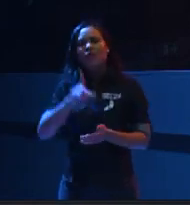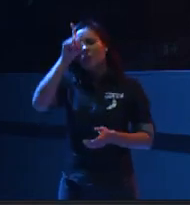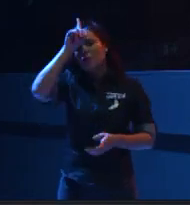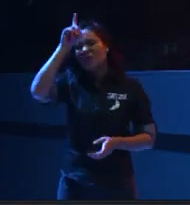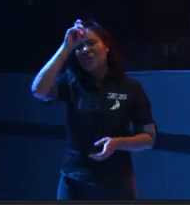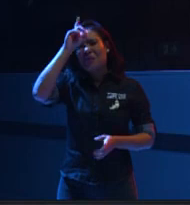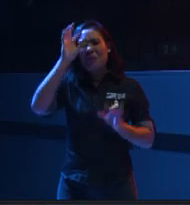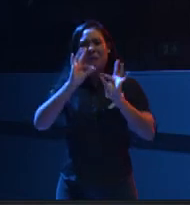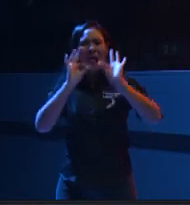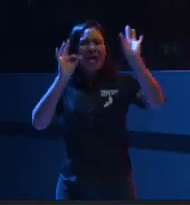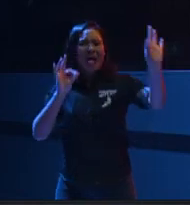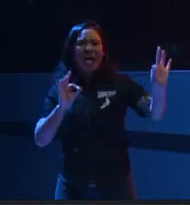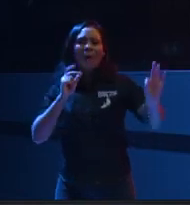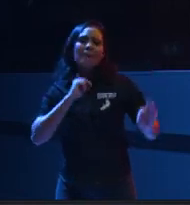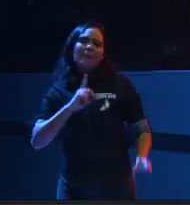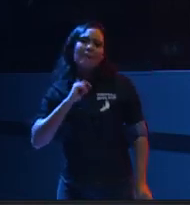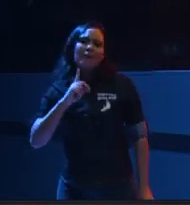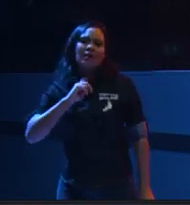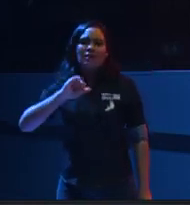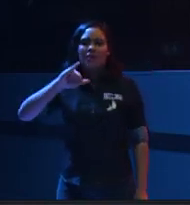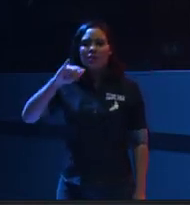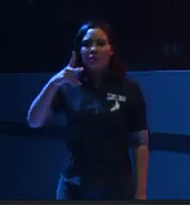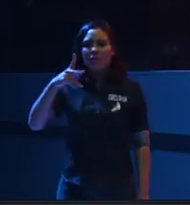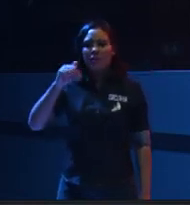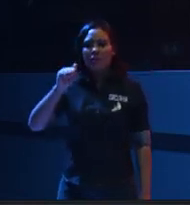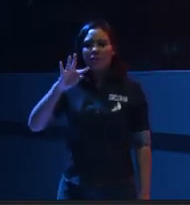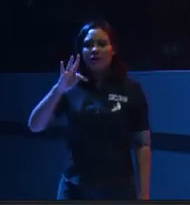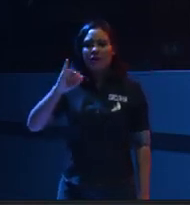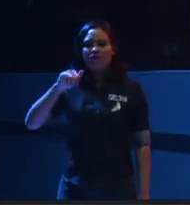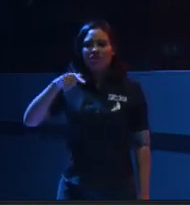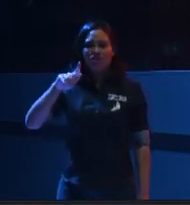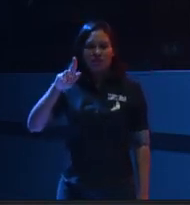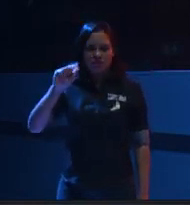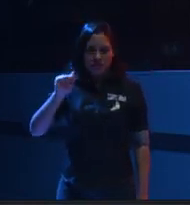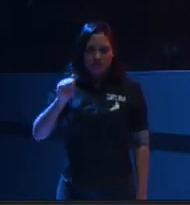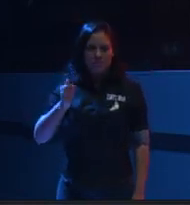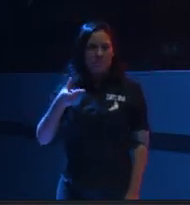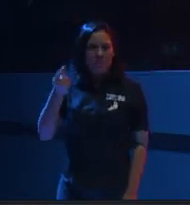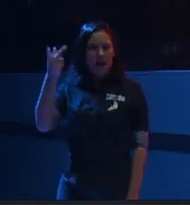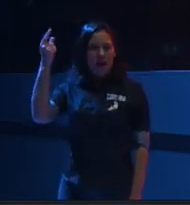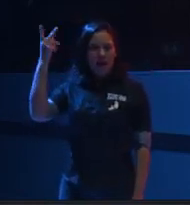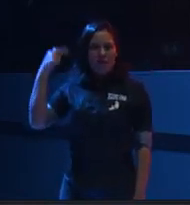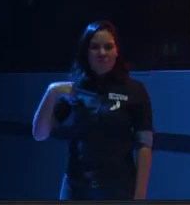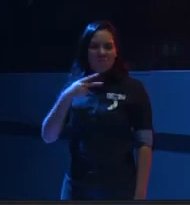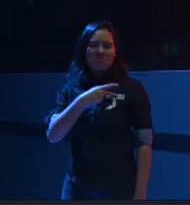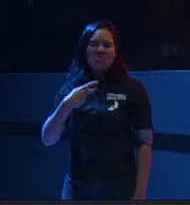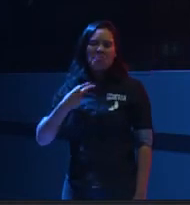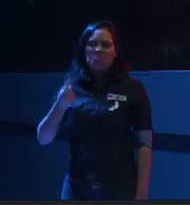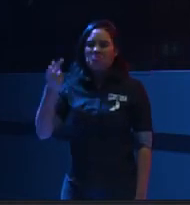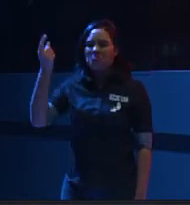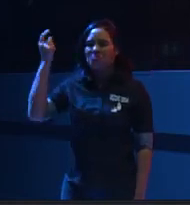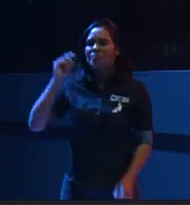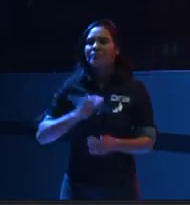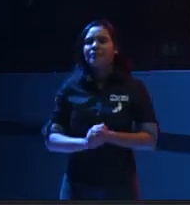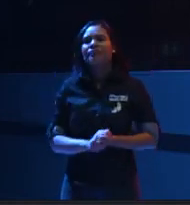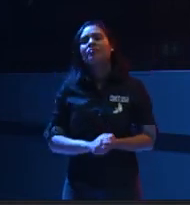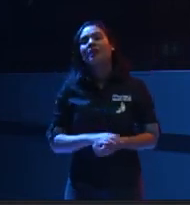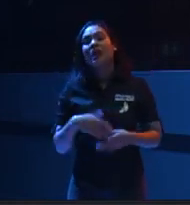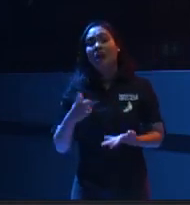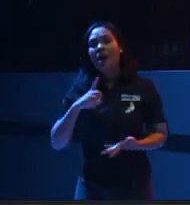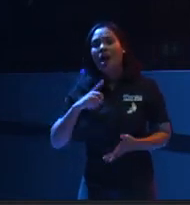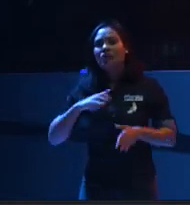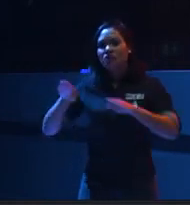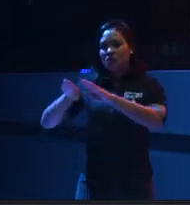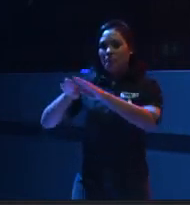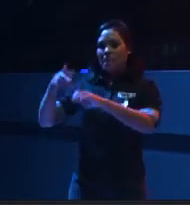lá em Ipatinga onde eu fui pastor de um vidro a gente olhava para as crianças na